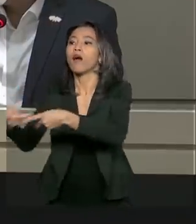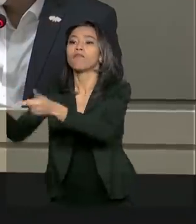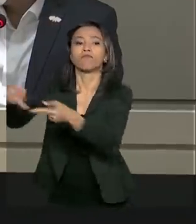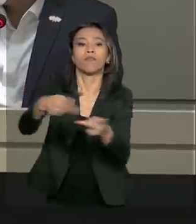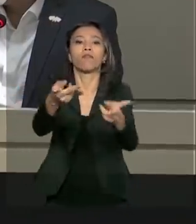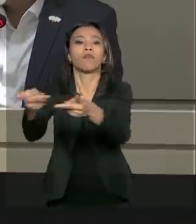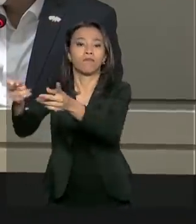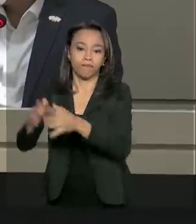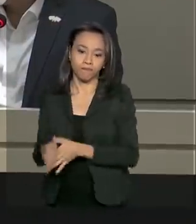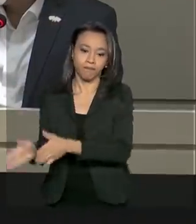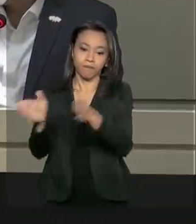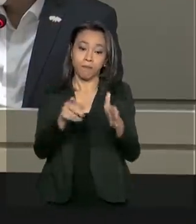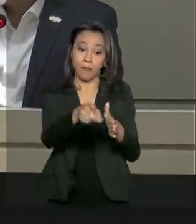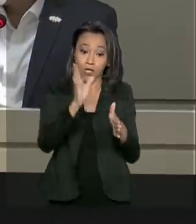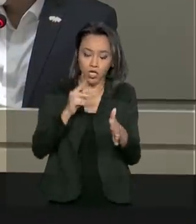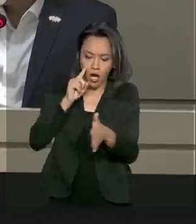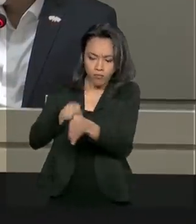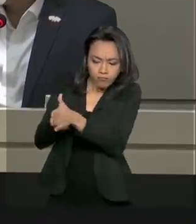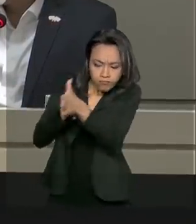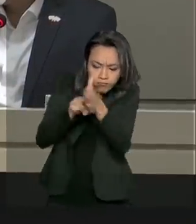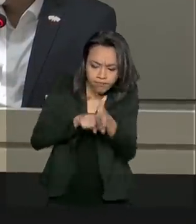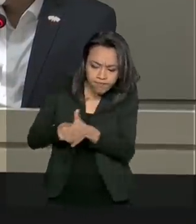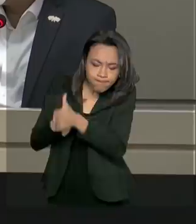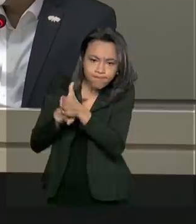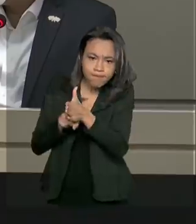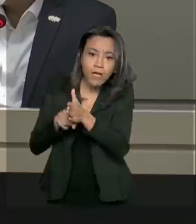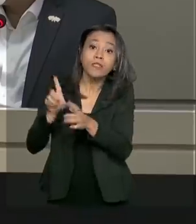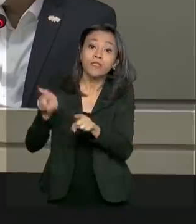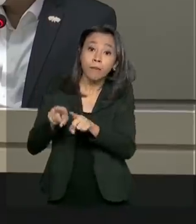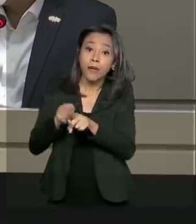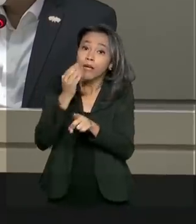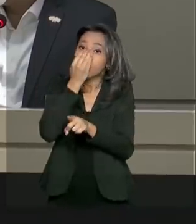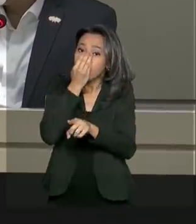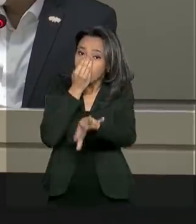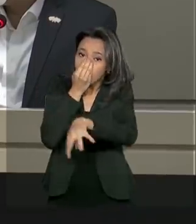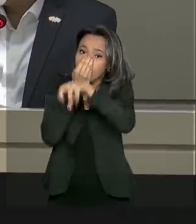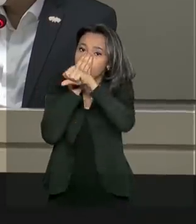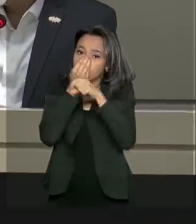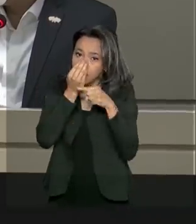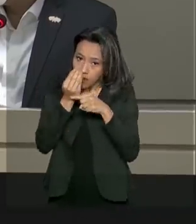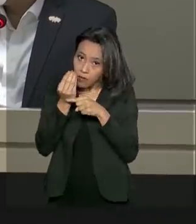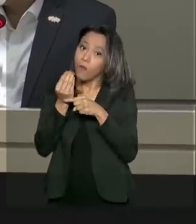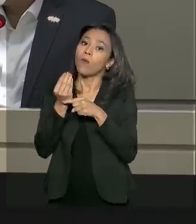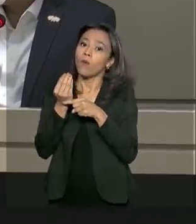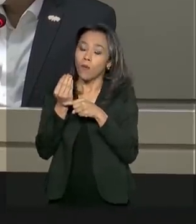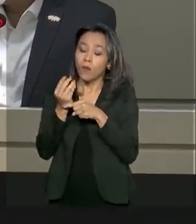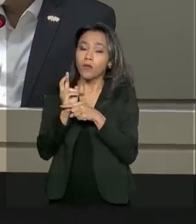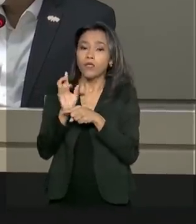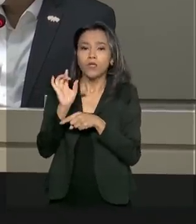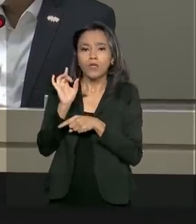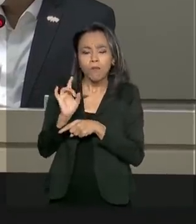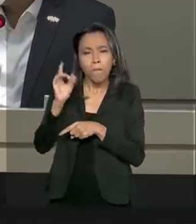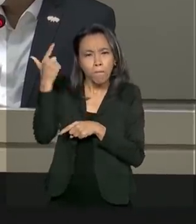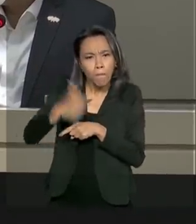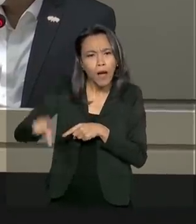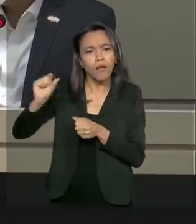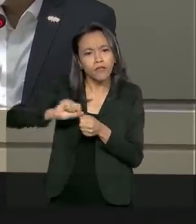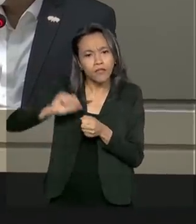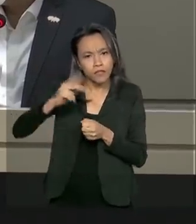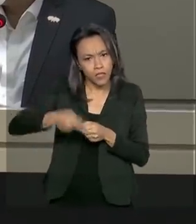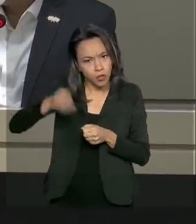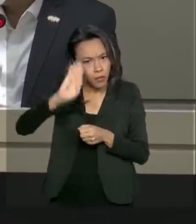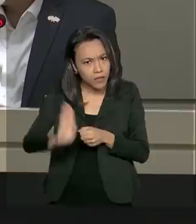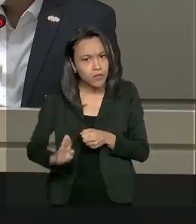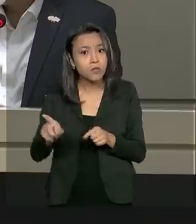projeto de diagnóstico, a gente está trabalhando na parte de respiradores para conseguir buscar, não só conseguir produzir mais no Brasil, mas